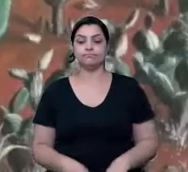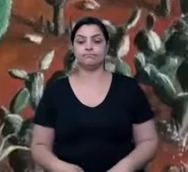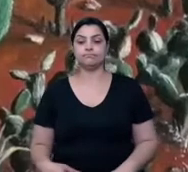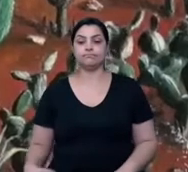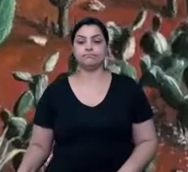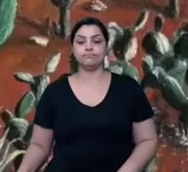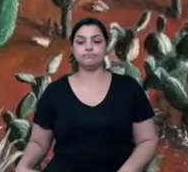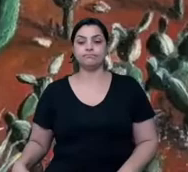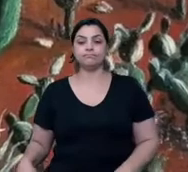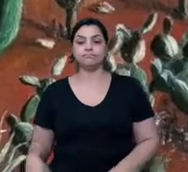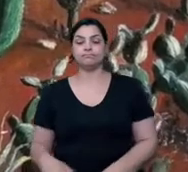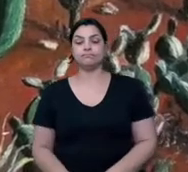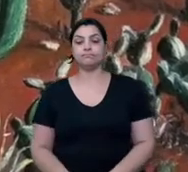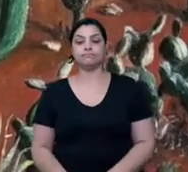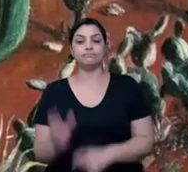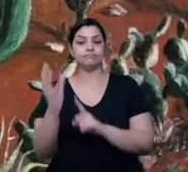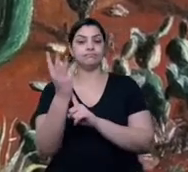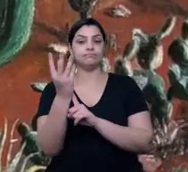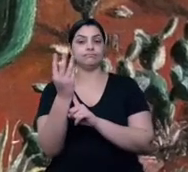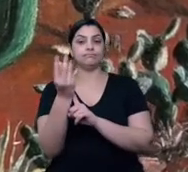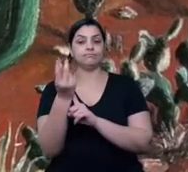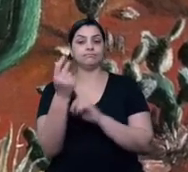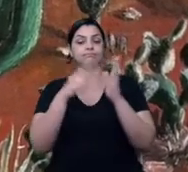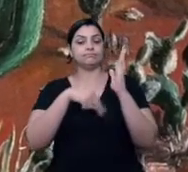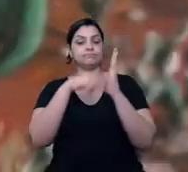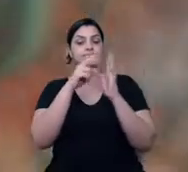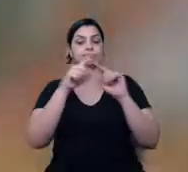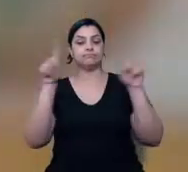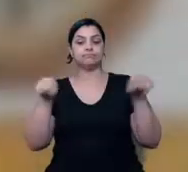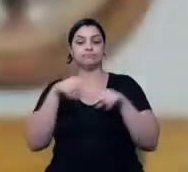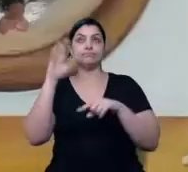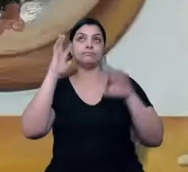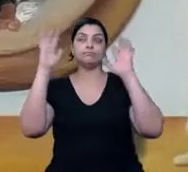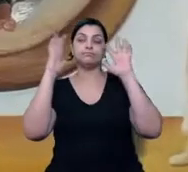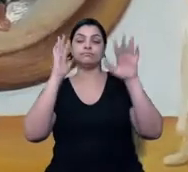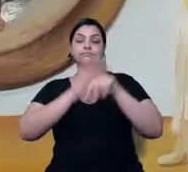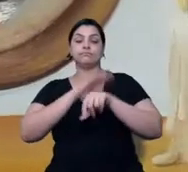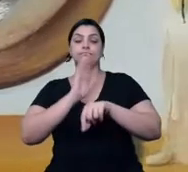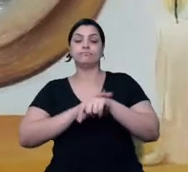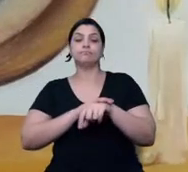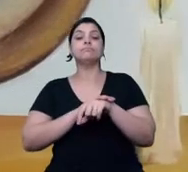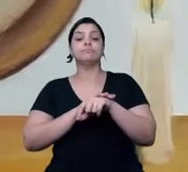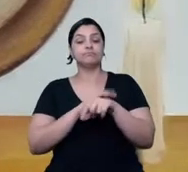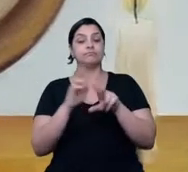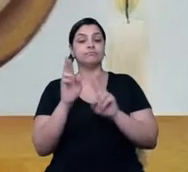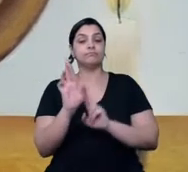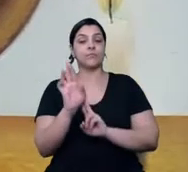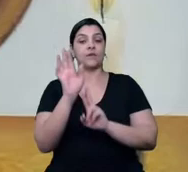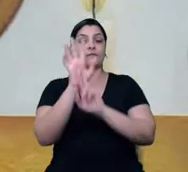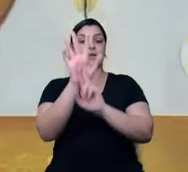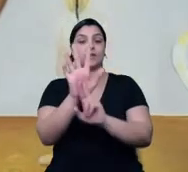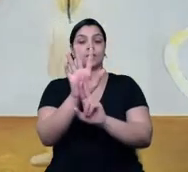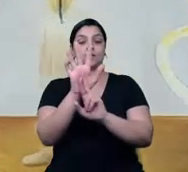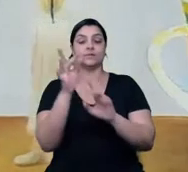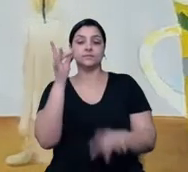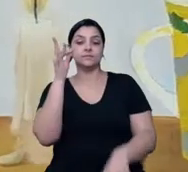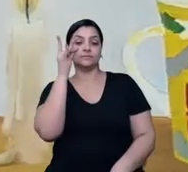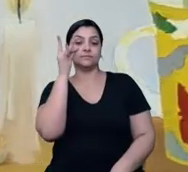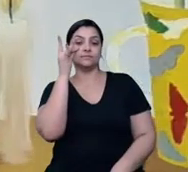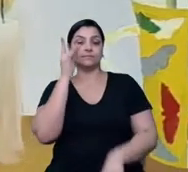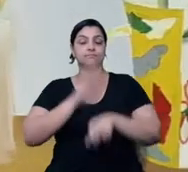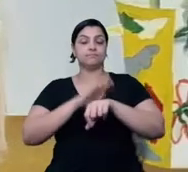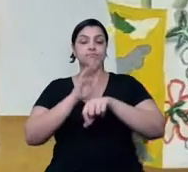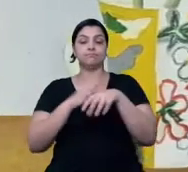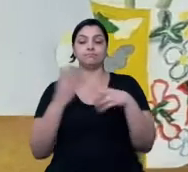As obras apresentam um certo imaginário criado a partir de referências físicas e sensoriais de